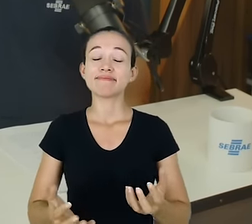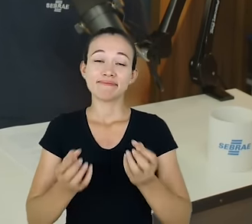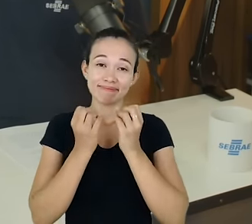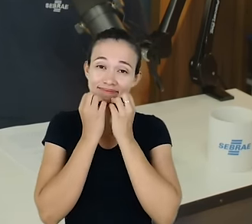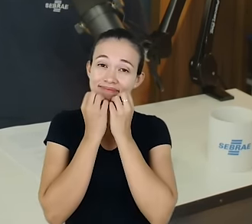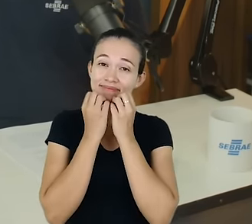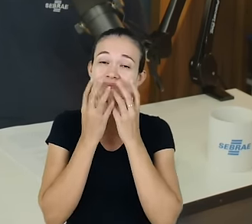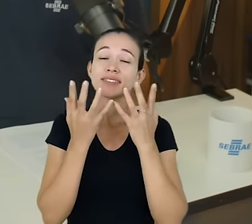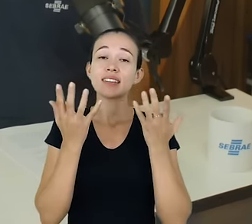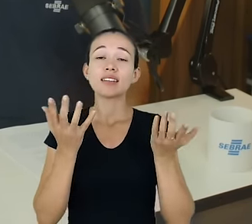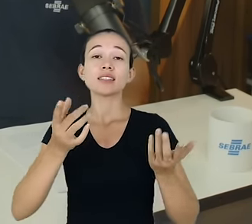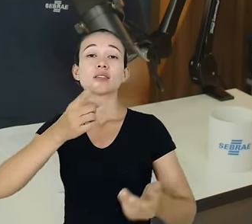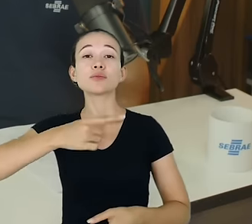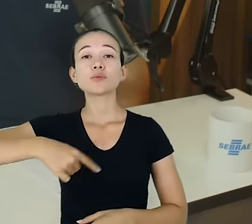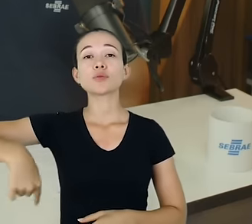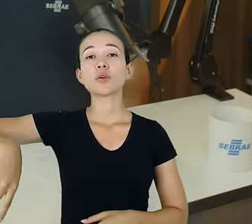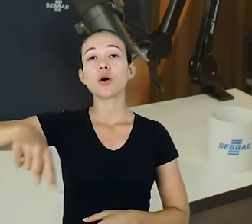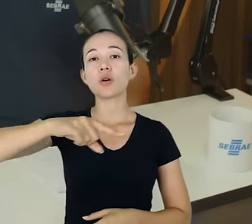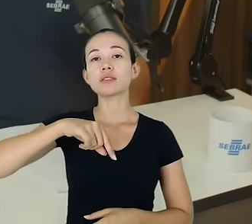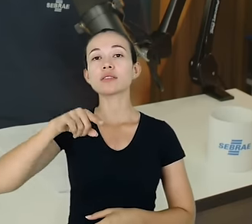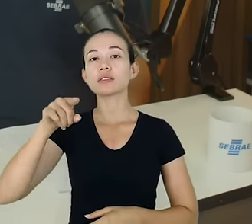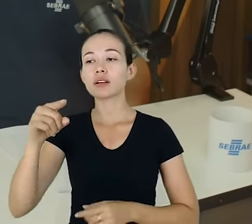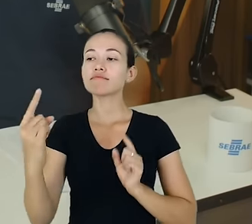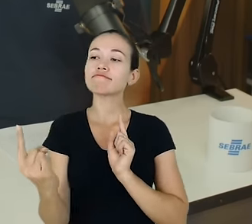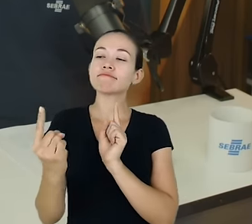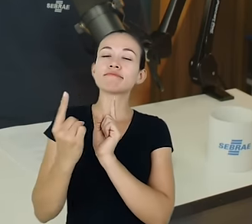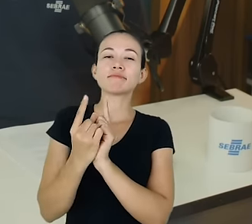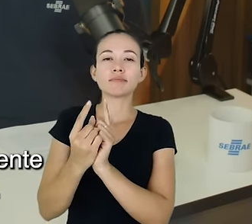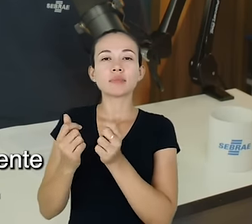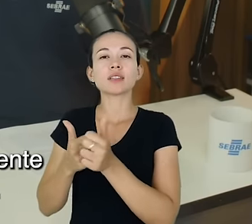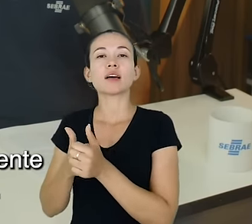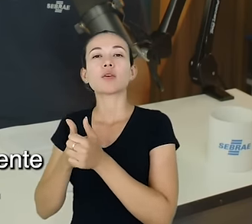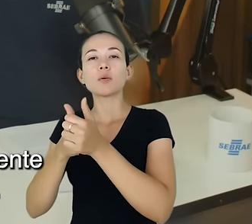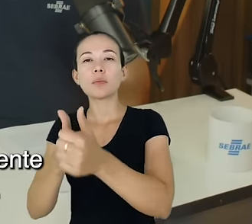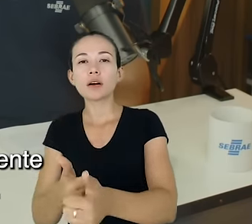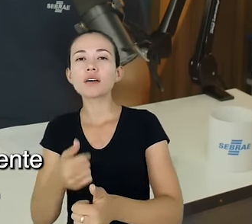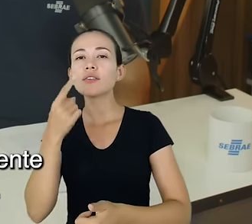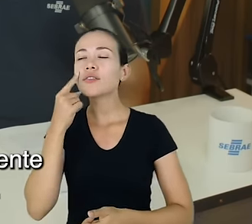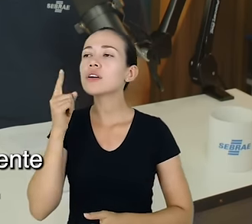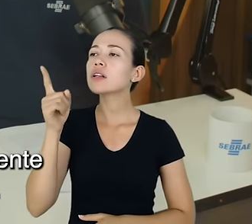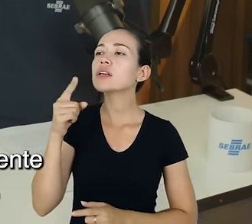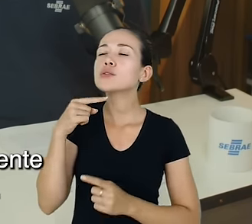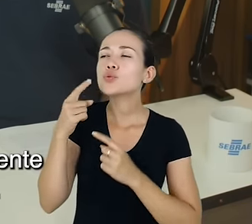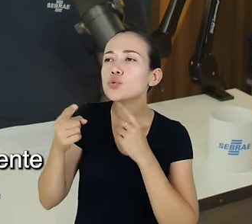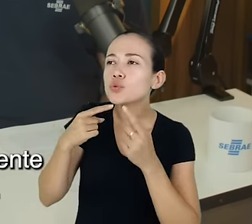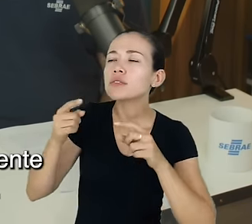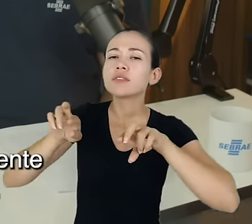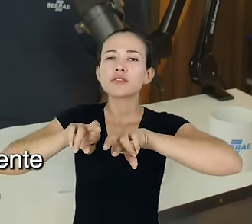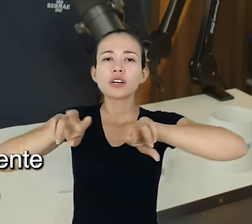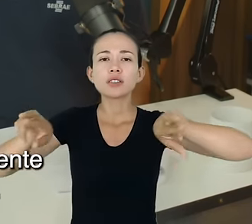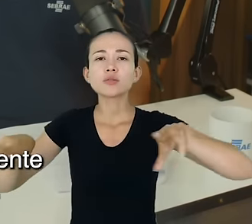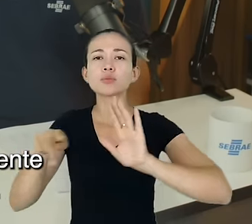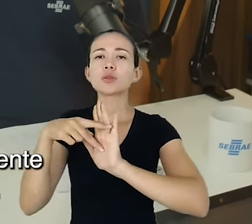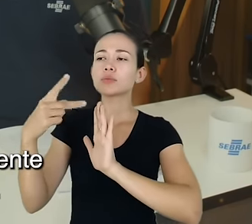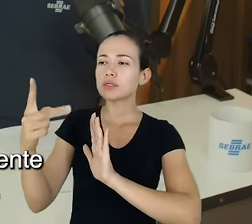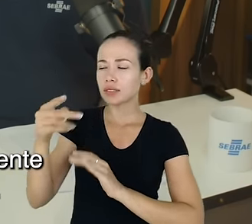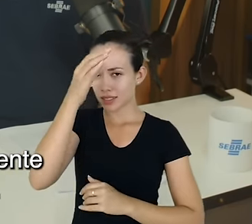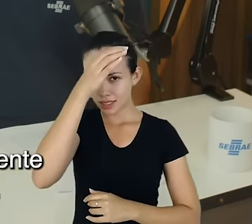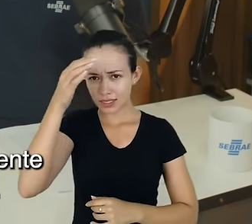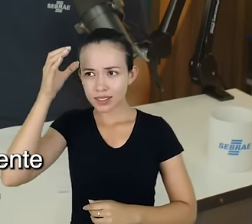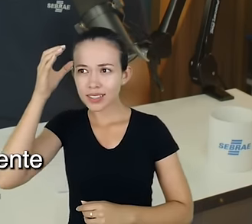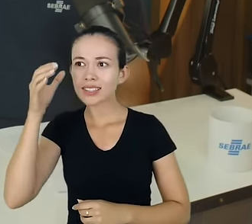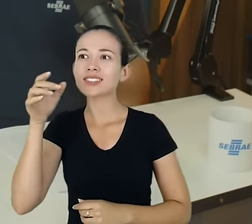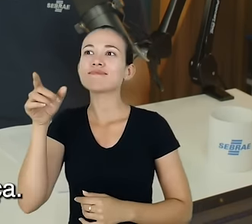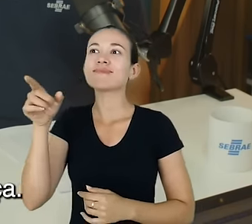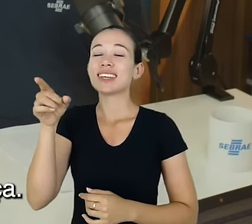pra gente que que acompanha o atendimento né Eh as dúvidas do dos clientes é bem recorrente nessa questão do do